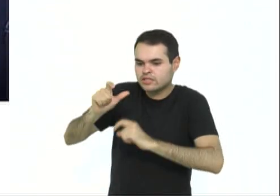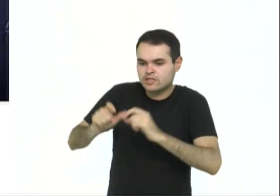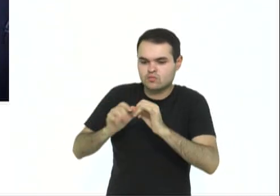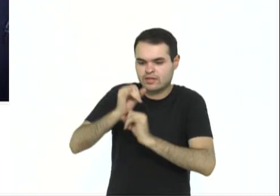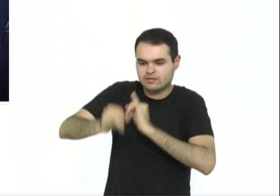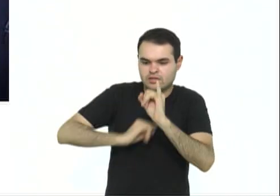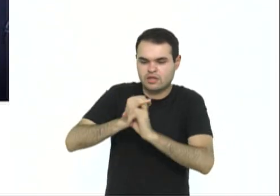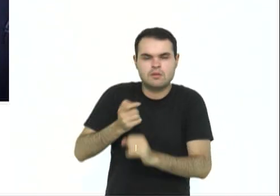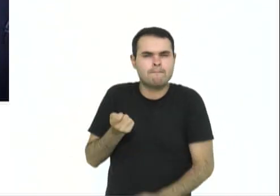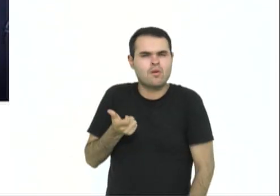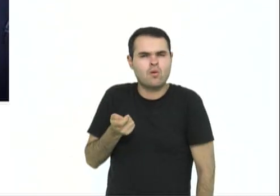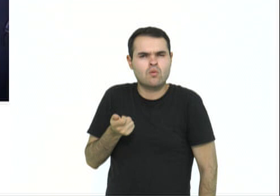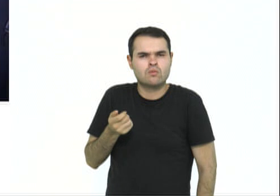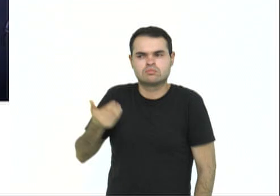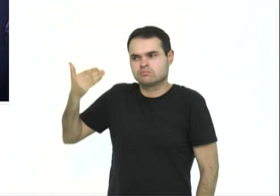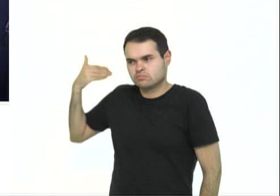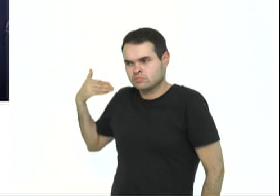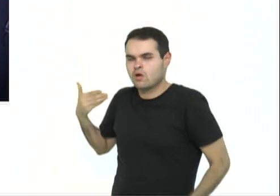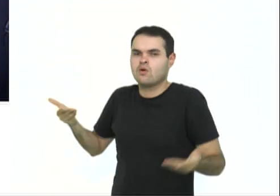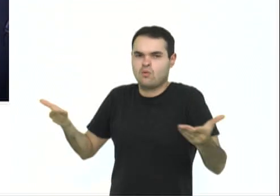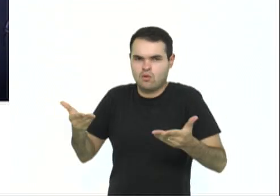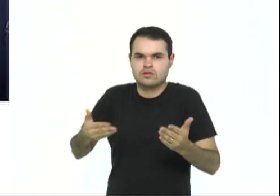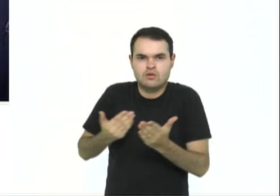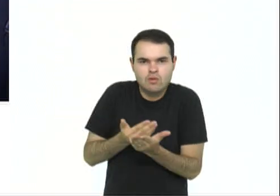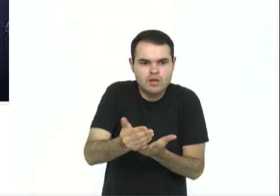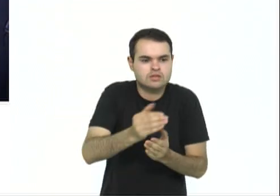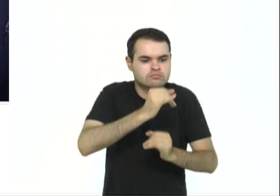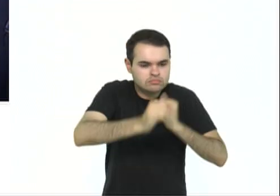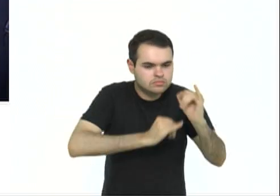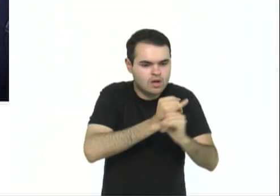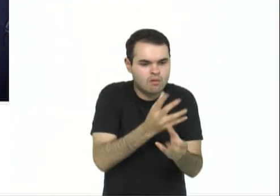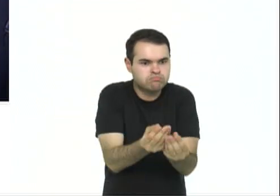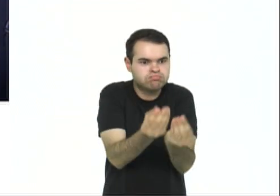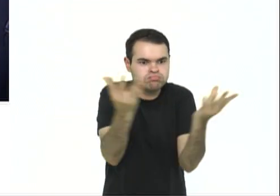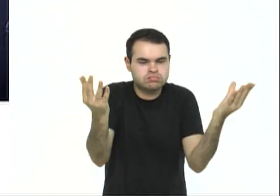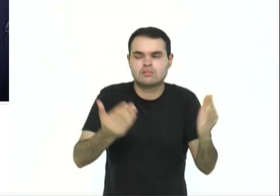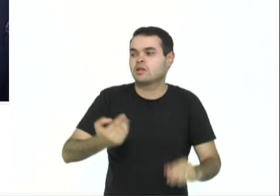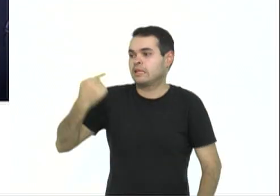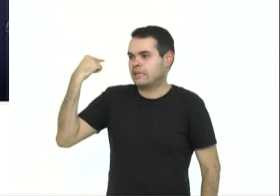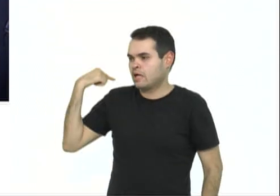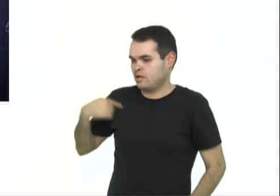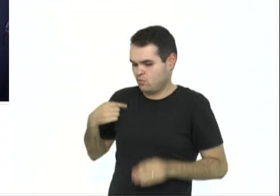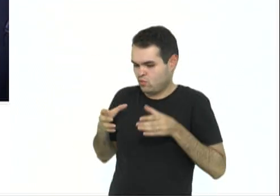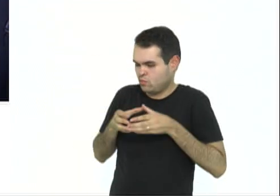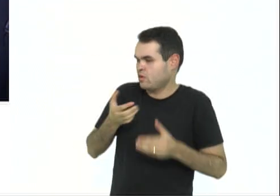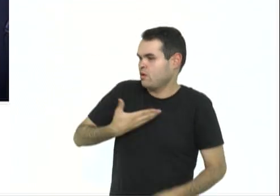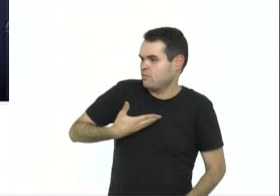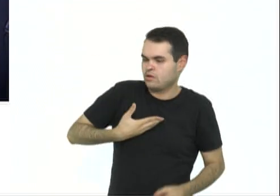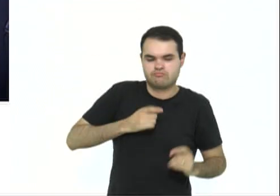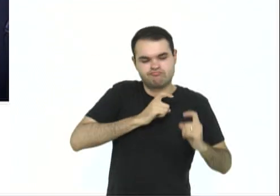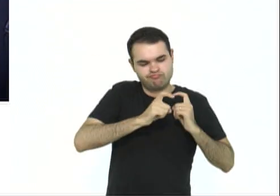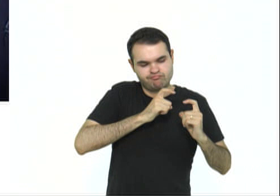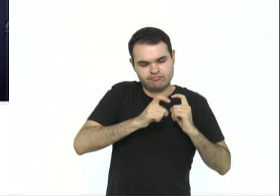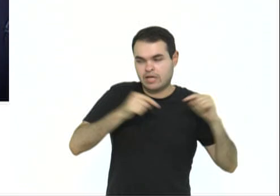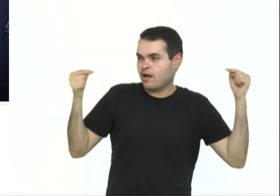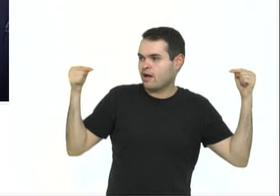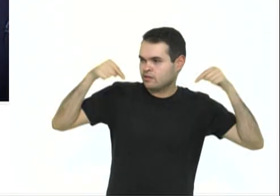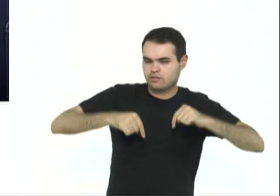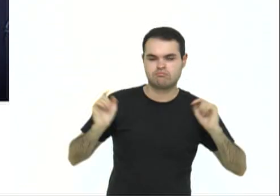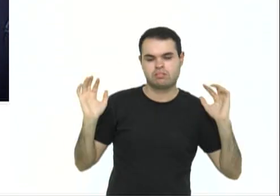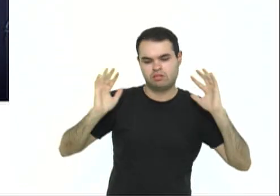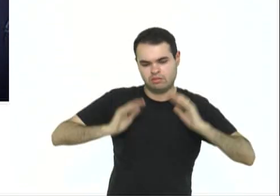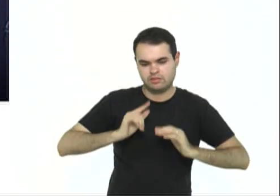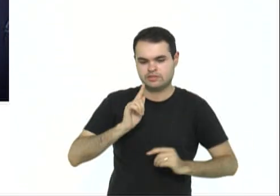igual hoje, então hoje o pessoal já começa mais pela internet. Mas na época eu e um grupo de amigos nos reuníamos aqui na